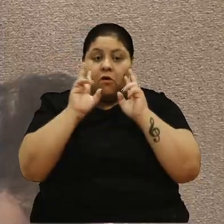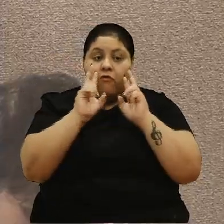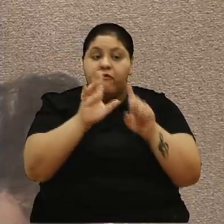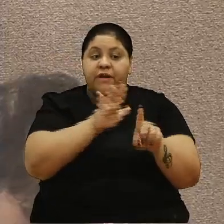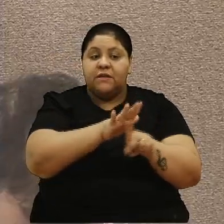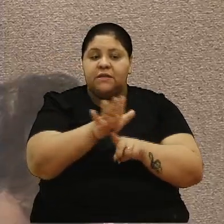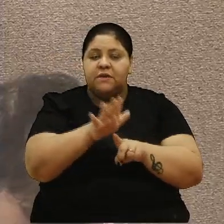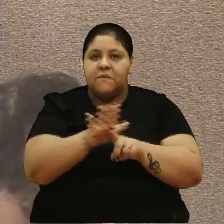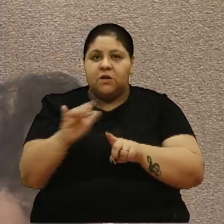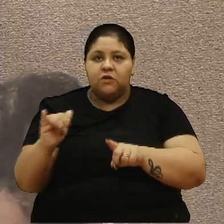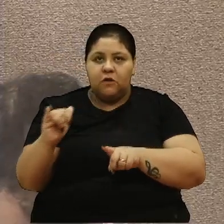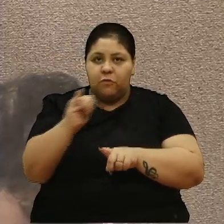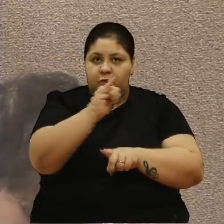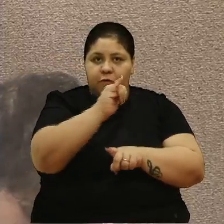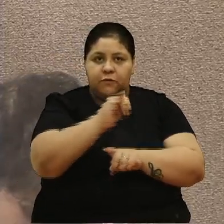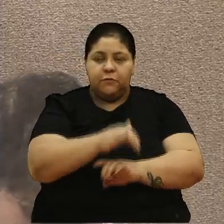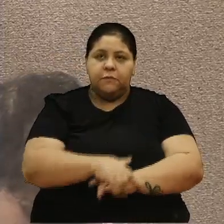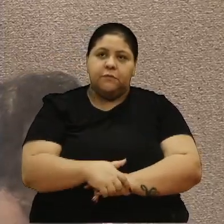do aeroporto.